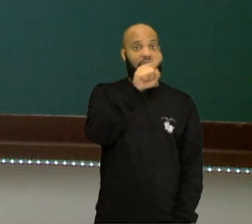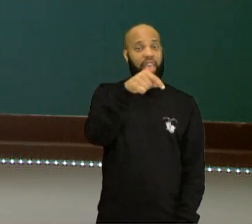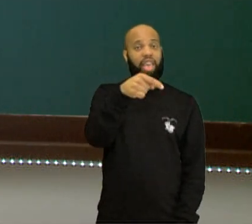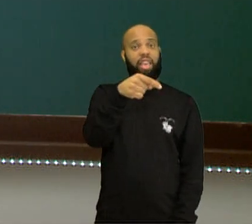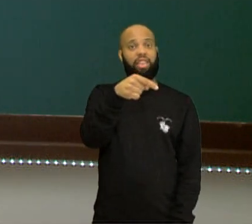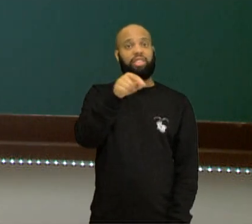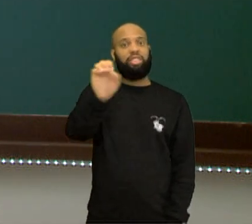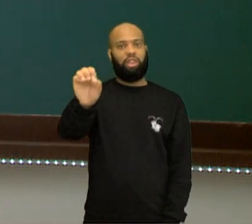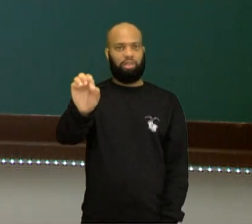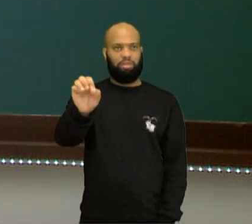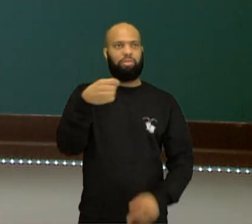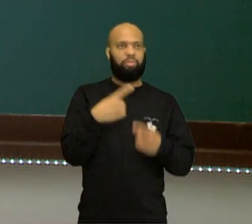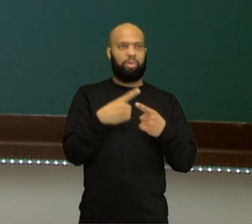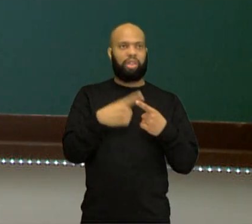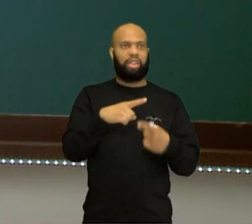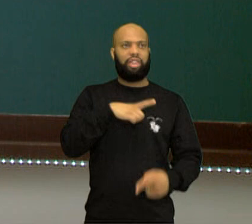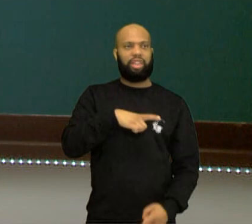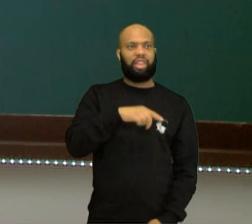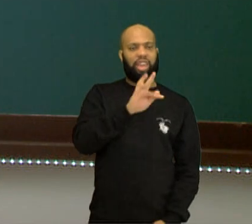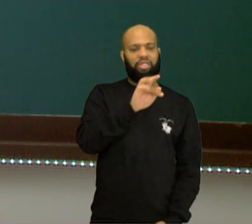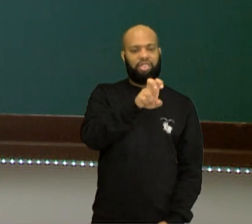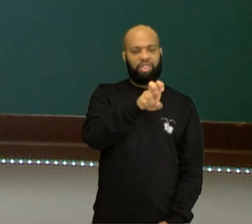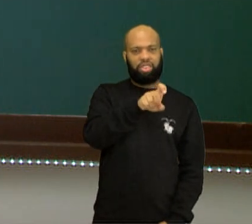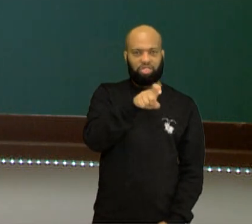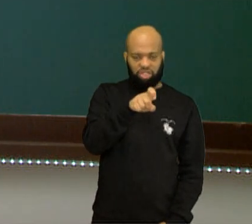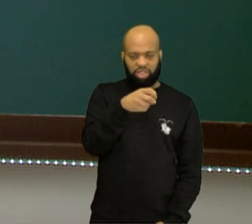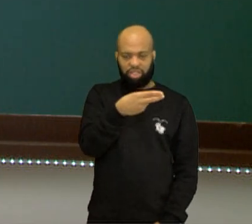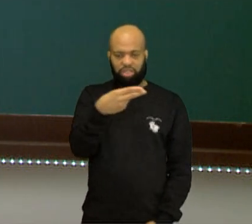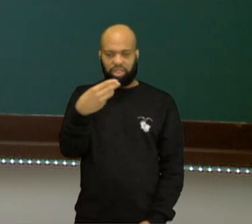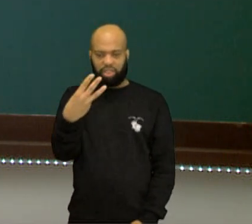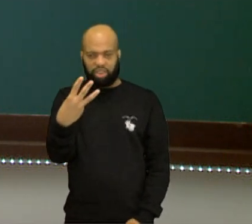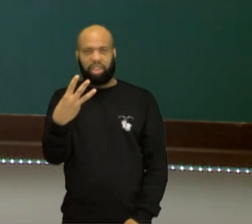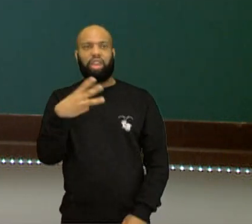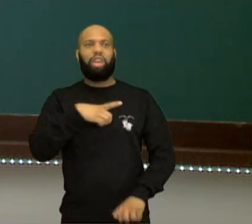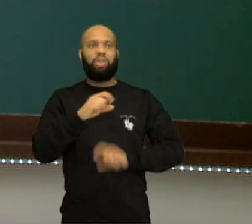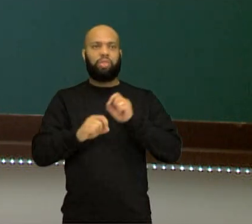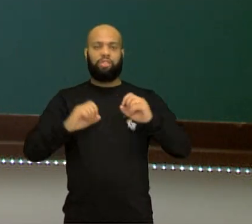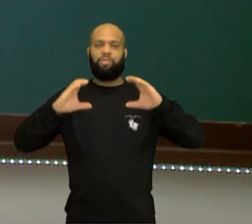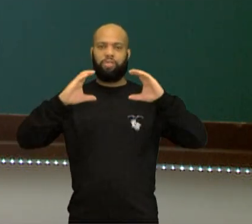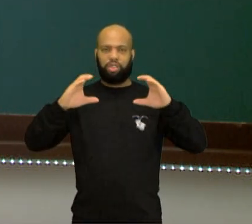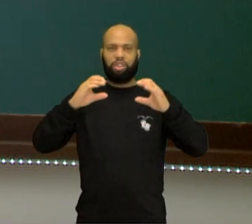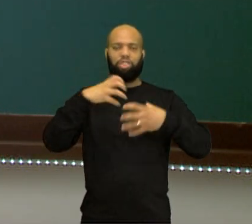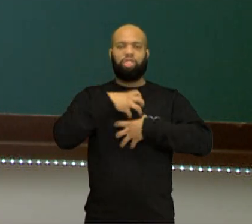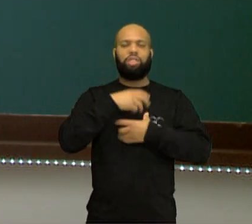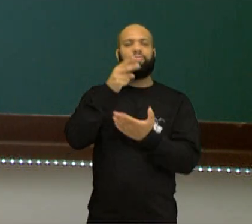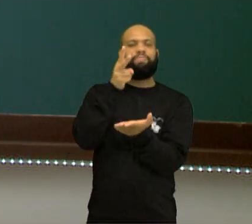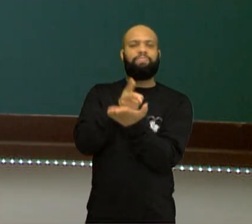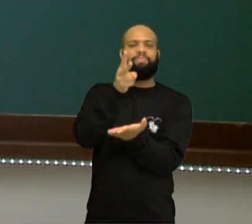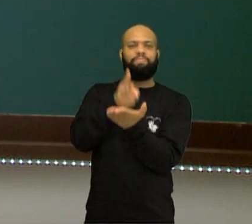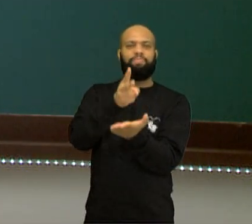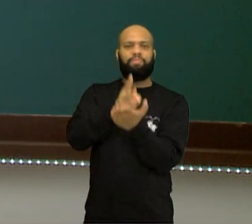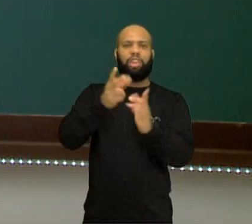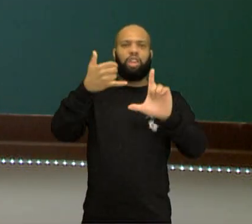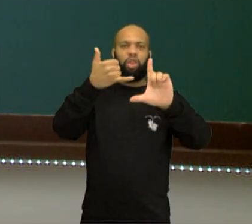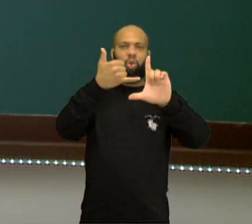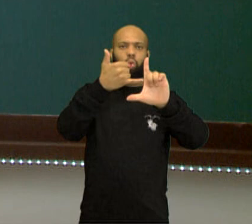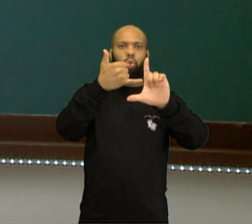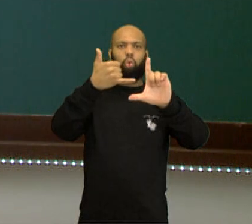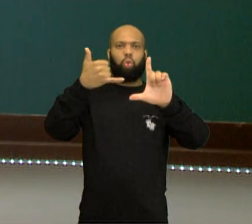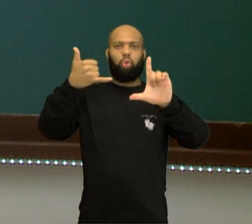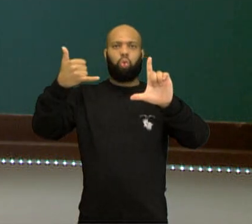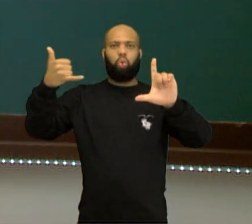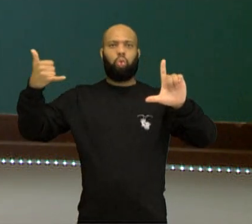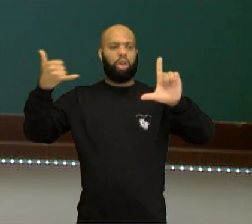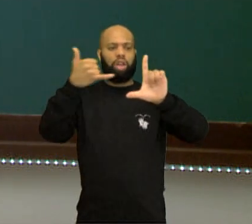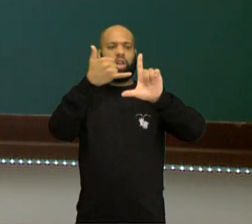né, porque a gente tem f de x igual a 3. Então, nós temos uma função constante. Muito bem, ela é sempre constante.